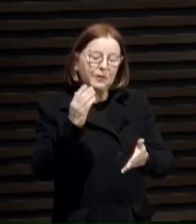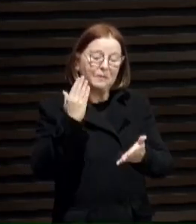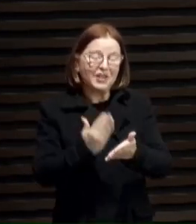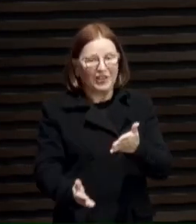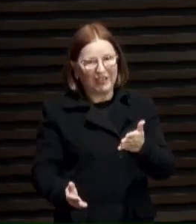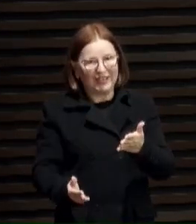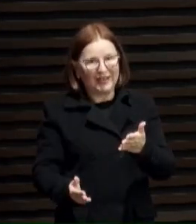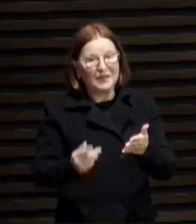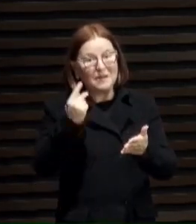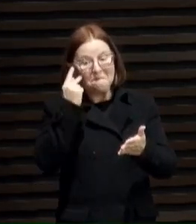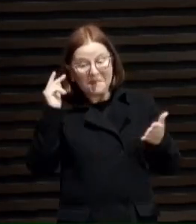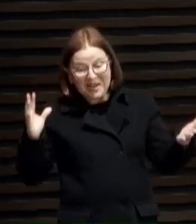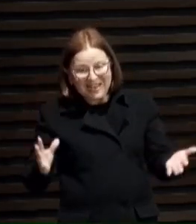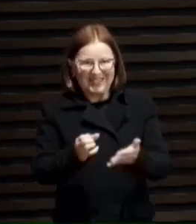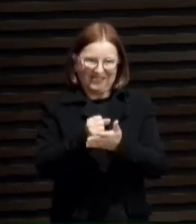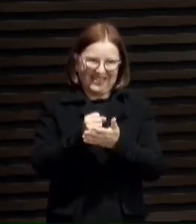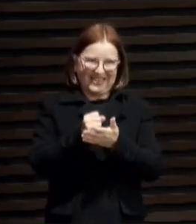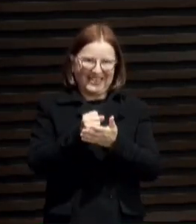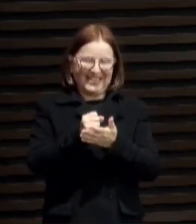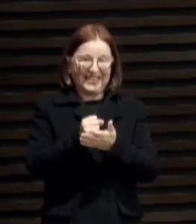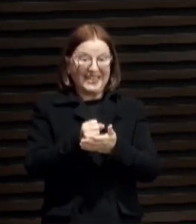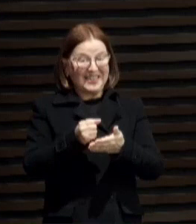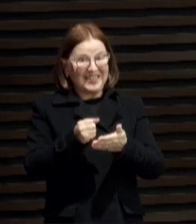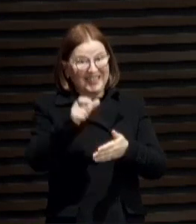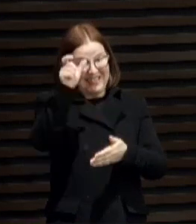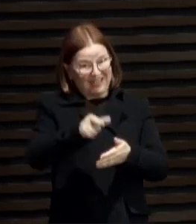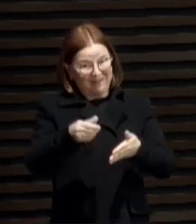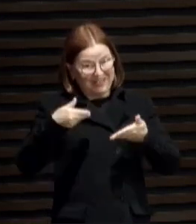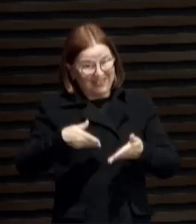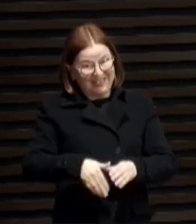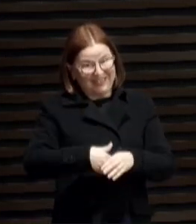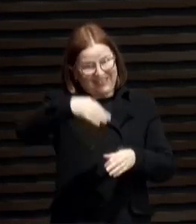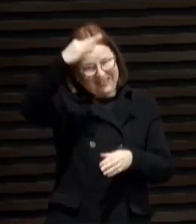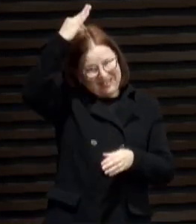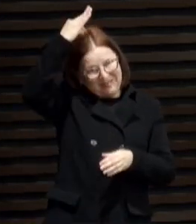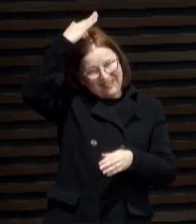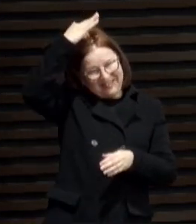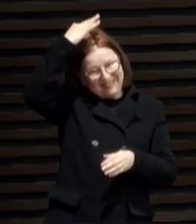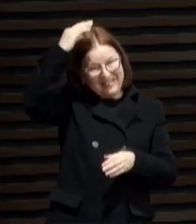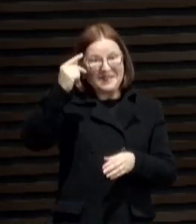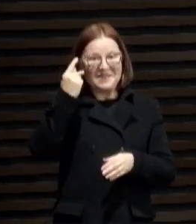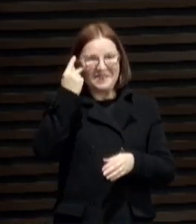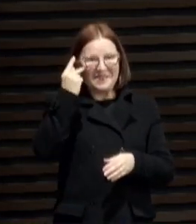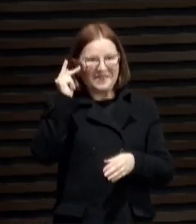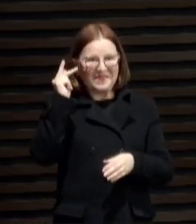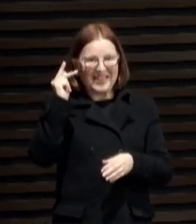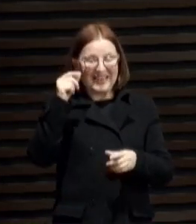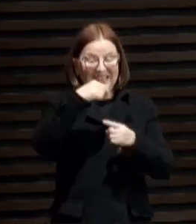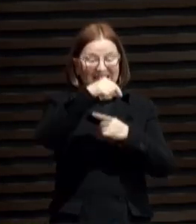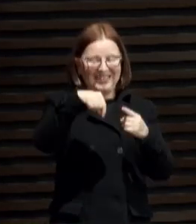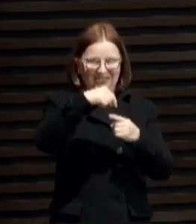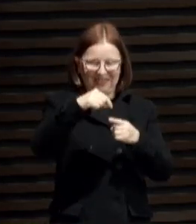salvação, e o nascido de novo, e o regenerado para a